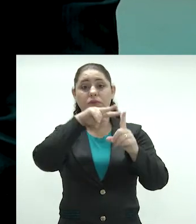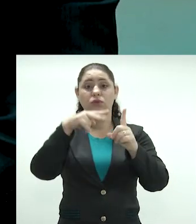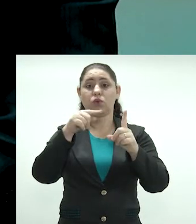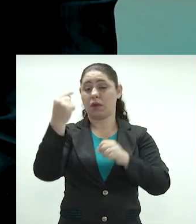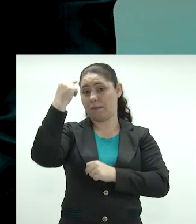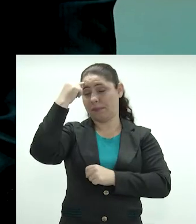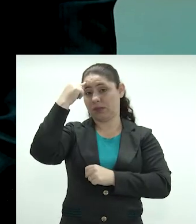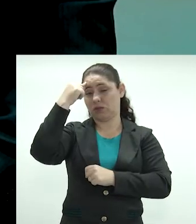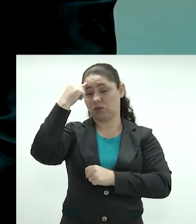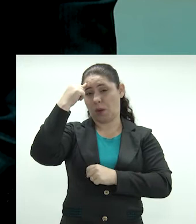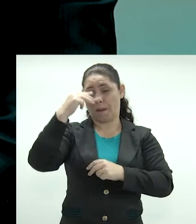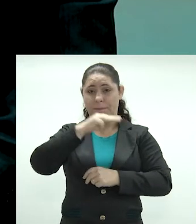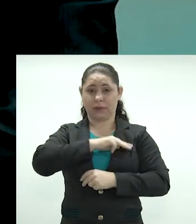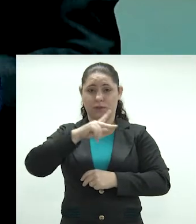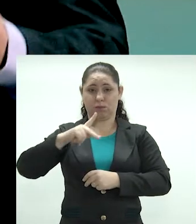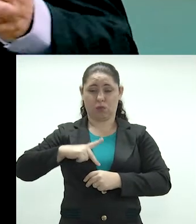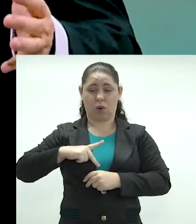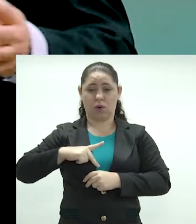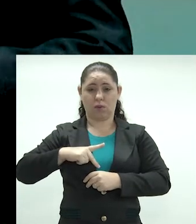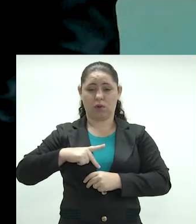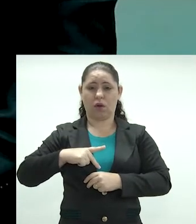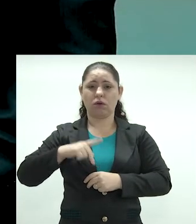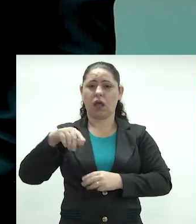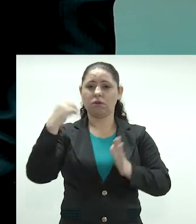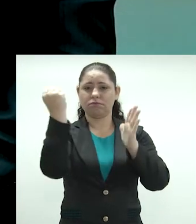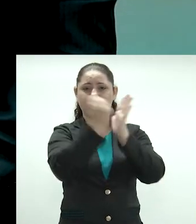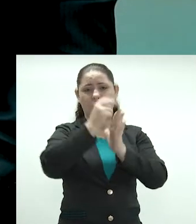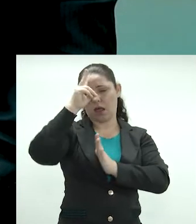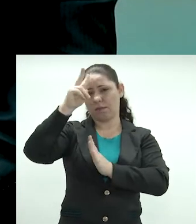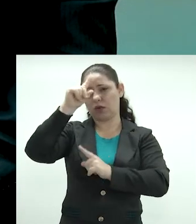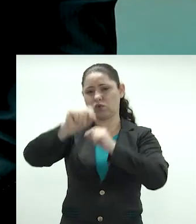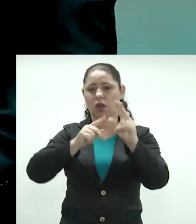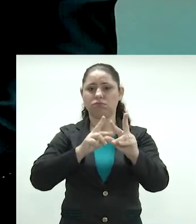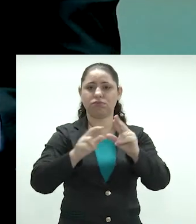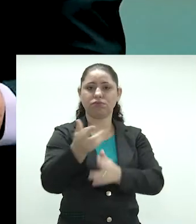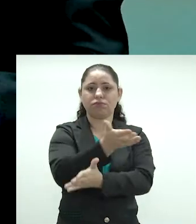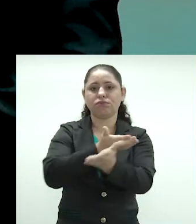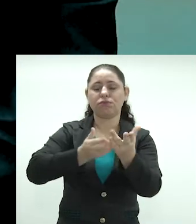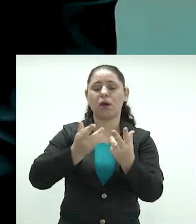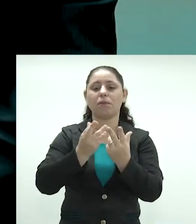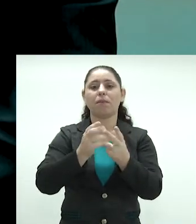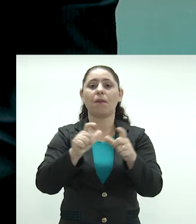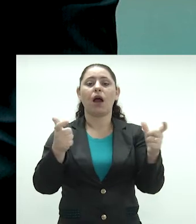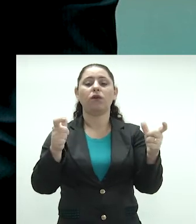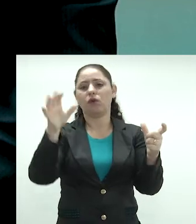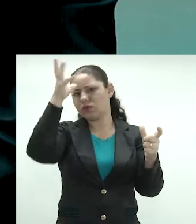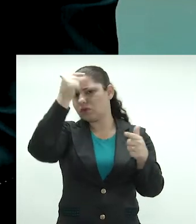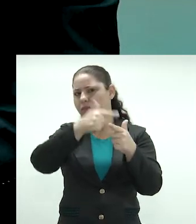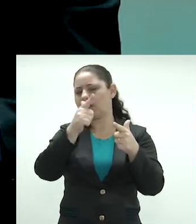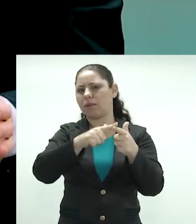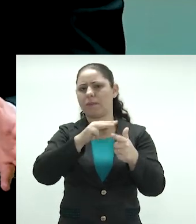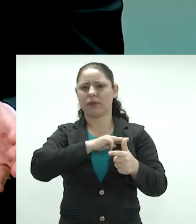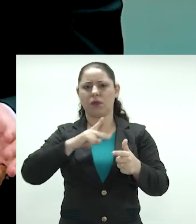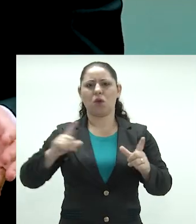penso do que é o Ministério Público. É o Ministério Público que eu quero deixar de legado na minha gestão, de ter uma interlocução maior na resolução dos problemas. Eu quero que o Ministério Público seja